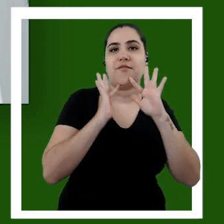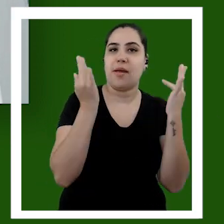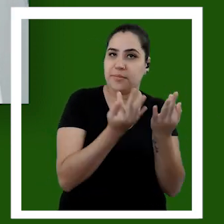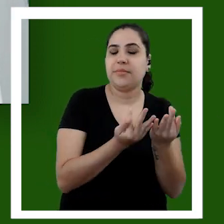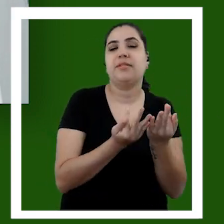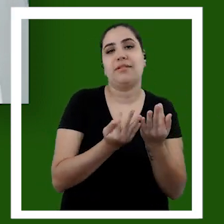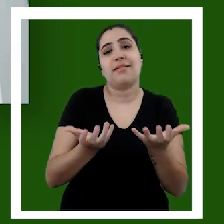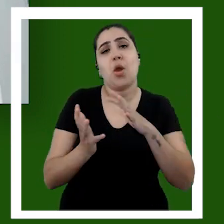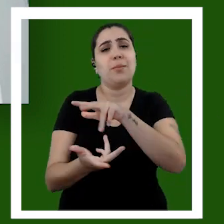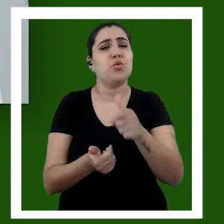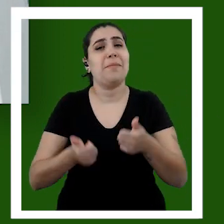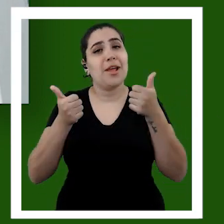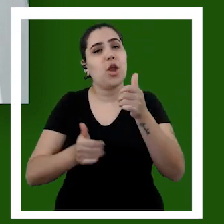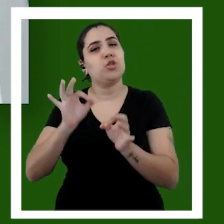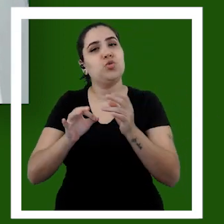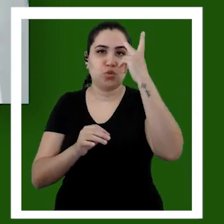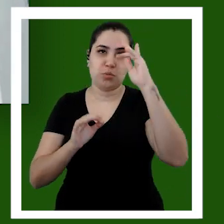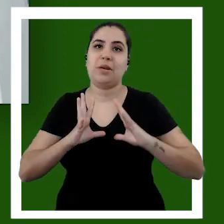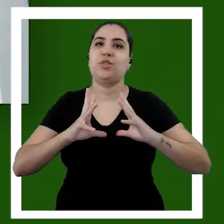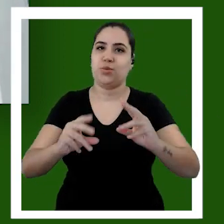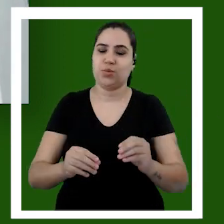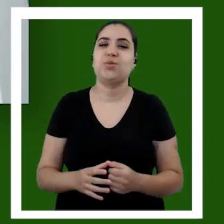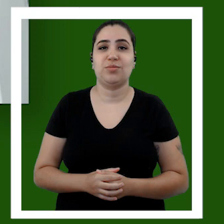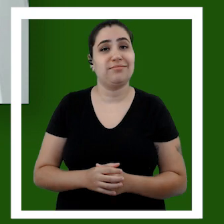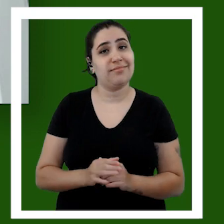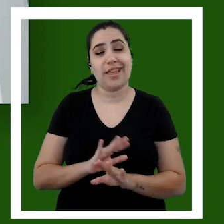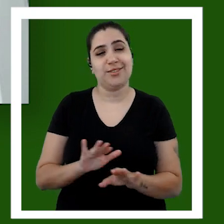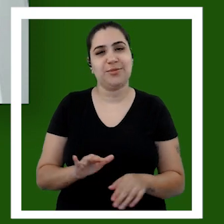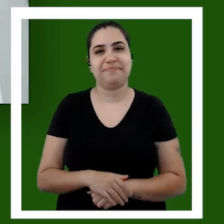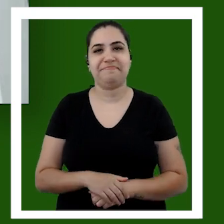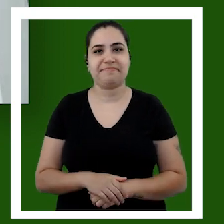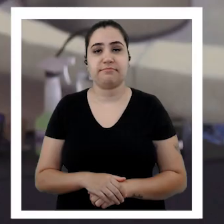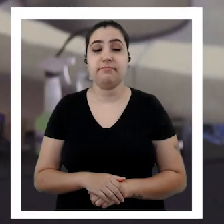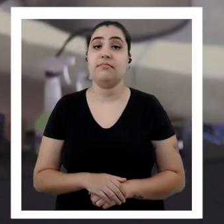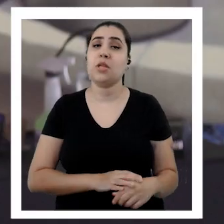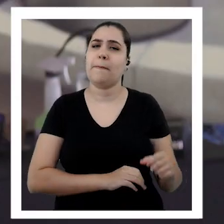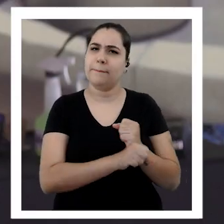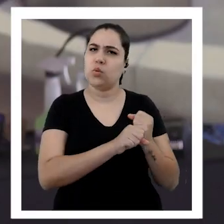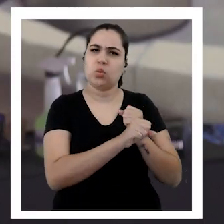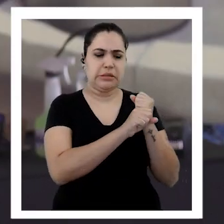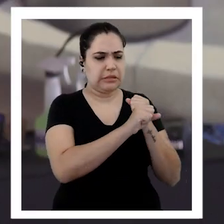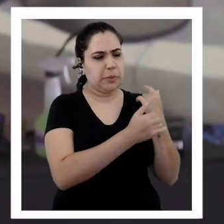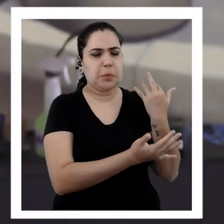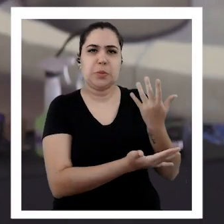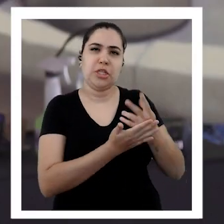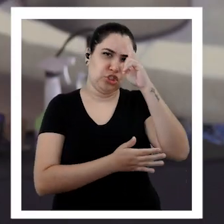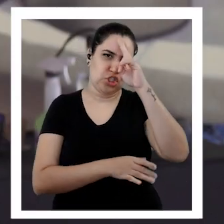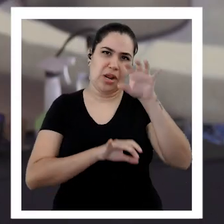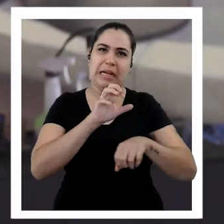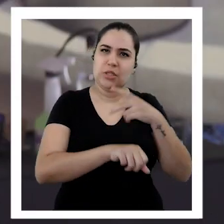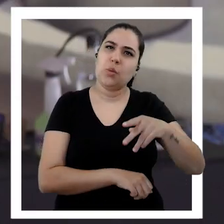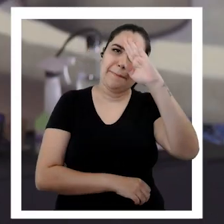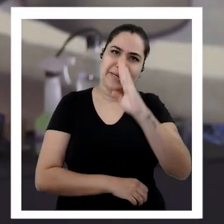alimento para sua família, querer um mundo melhor e mais justo para todos aí. É isso aí. Por muito tempo, a história dos